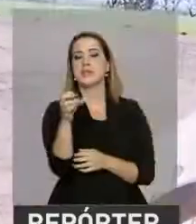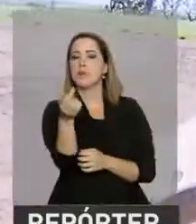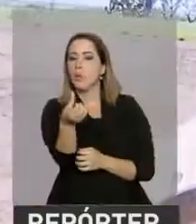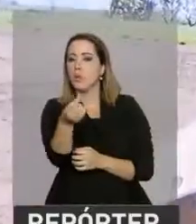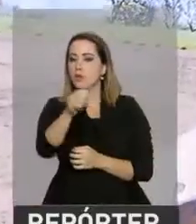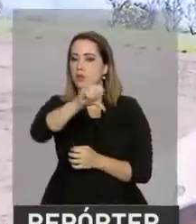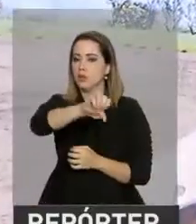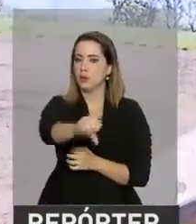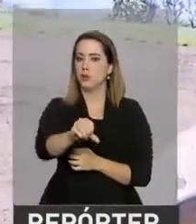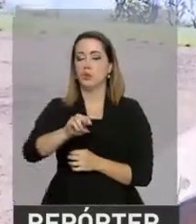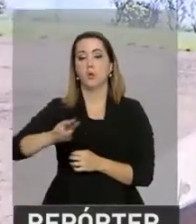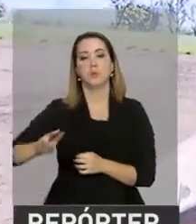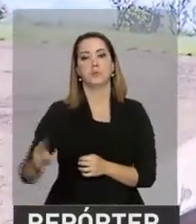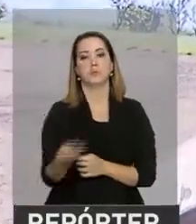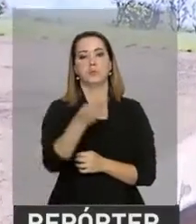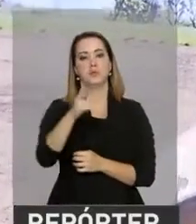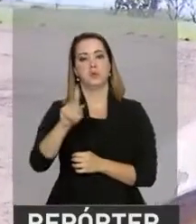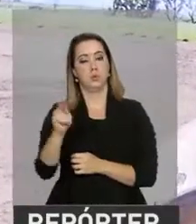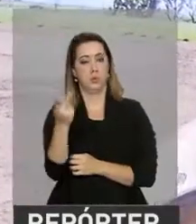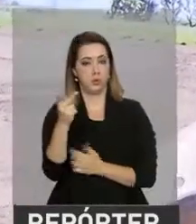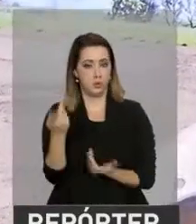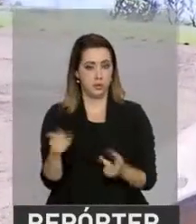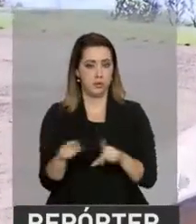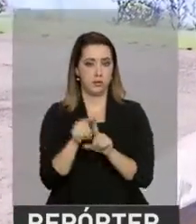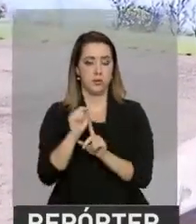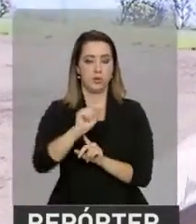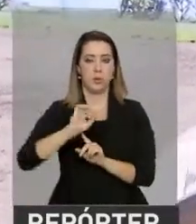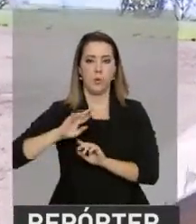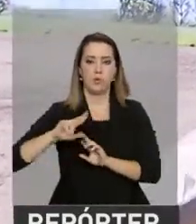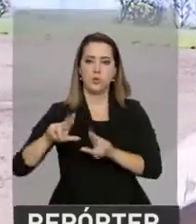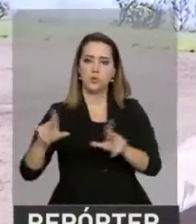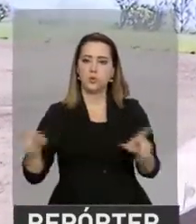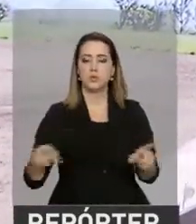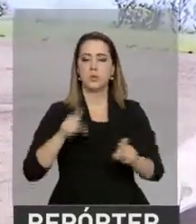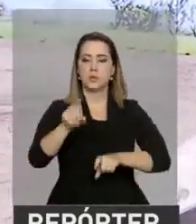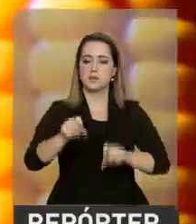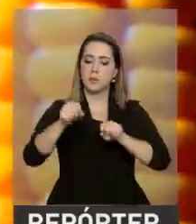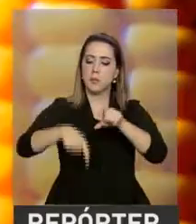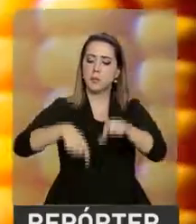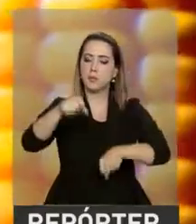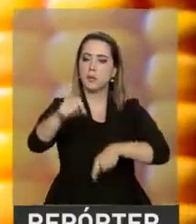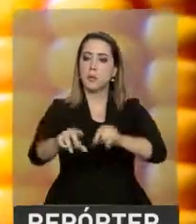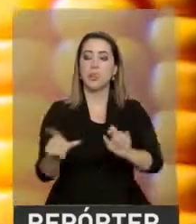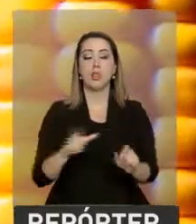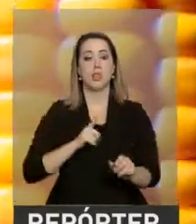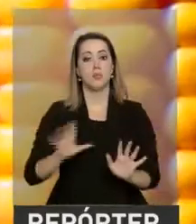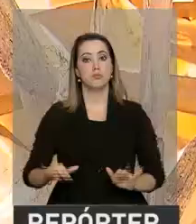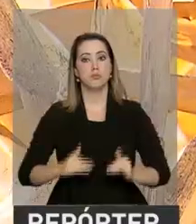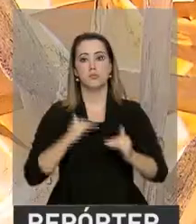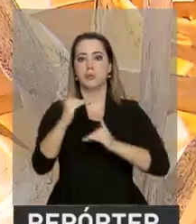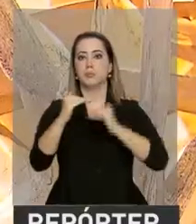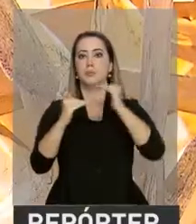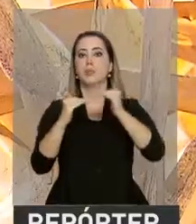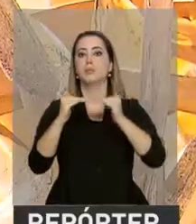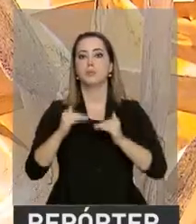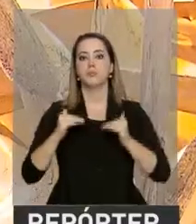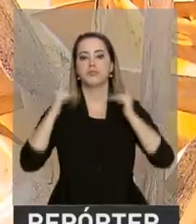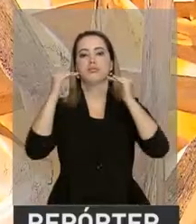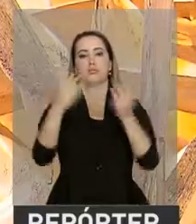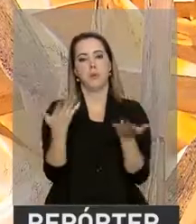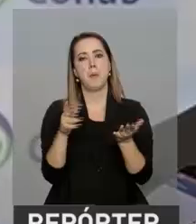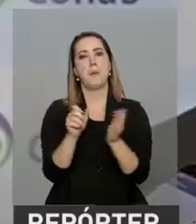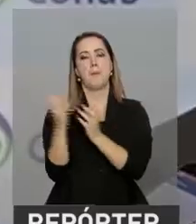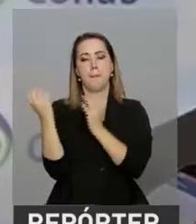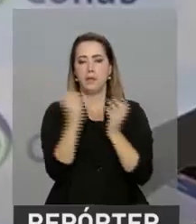quase todas as culturas devem ter aumento de produção destaque para soja e milho que são os grãos mais produzidos no